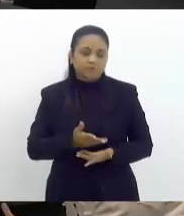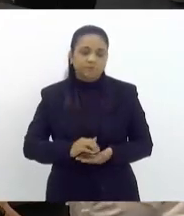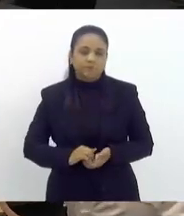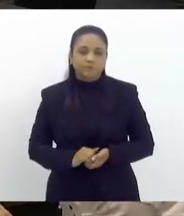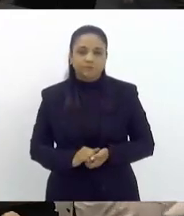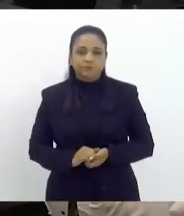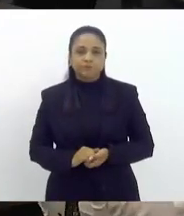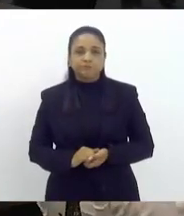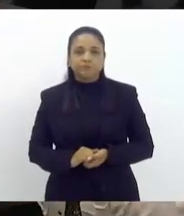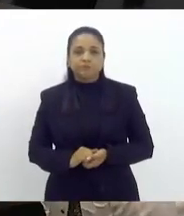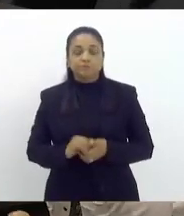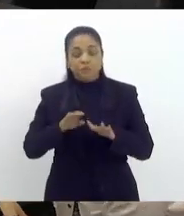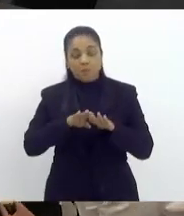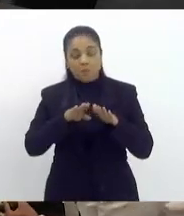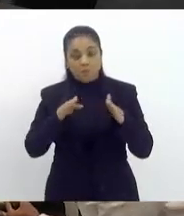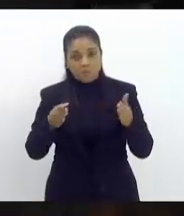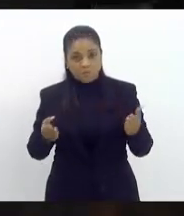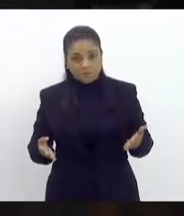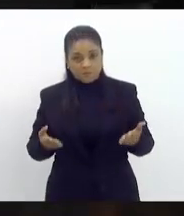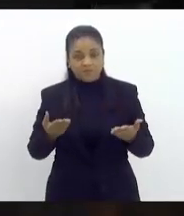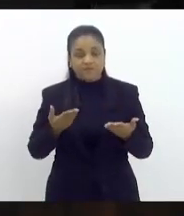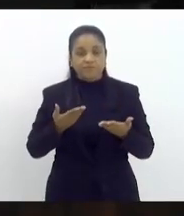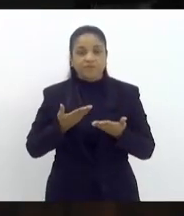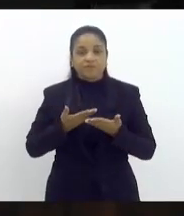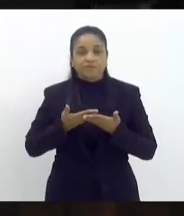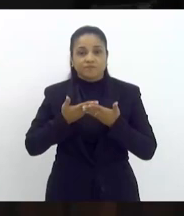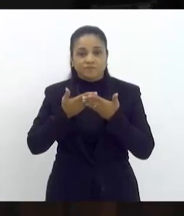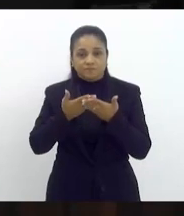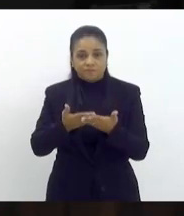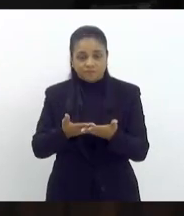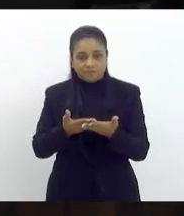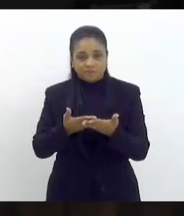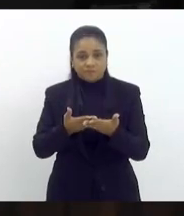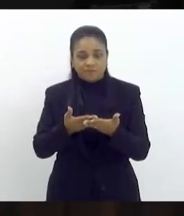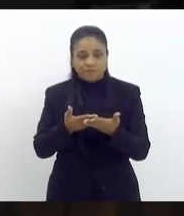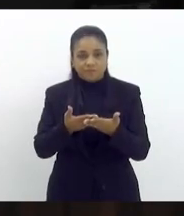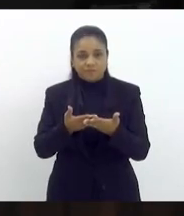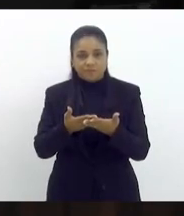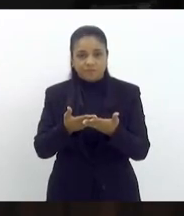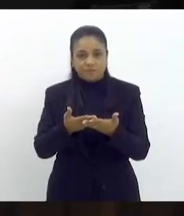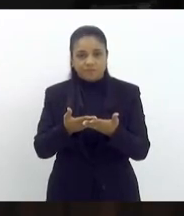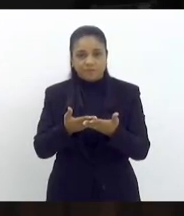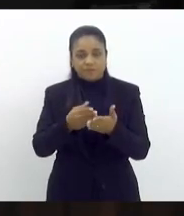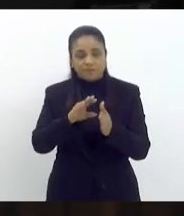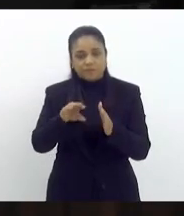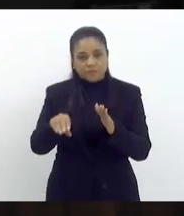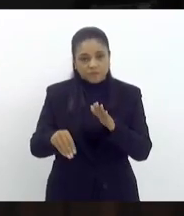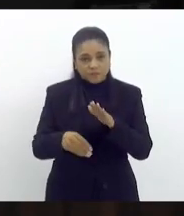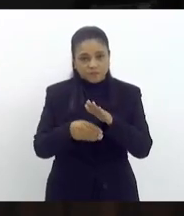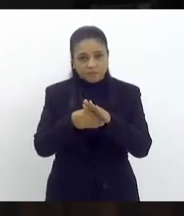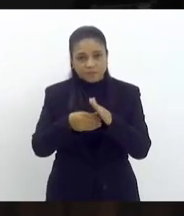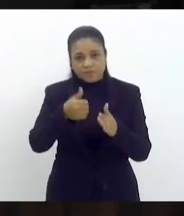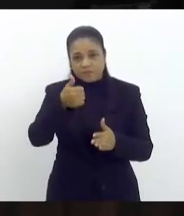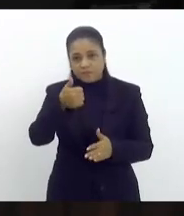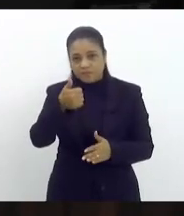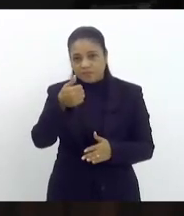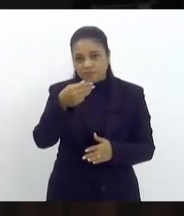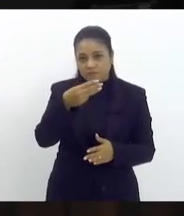a sobre a mesa o seguinte requerimento destaque para emenda número 113